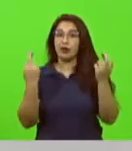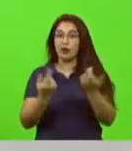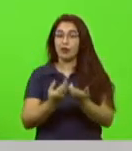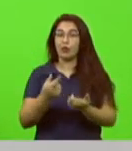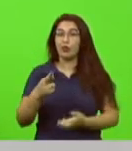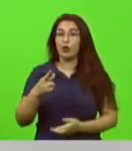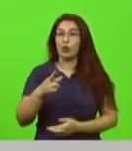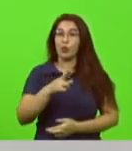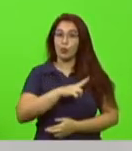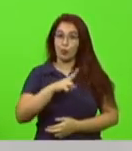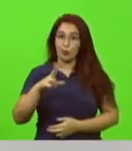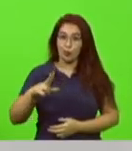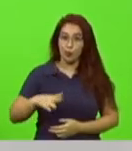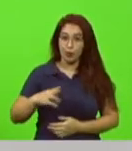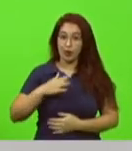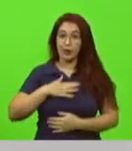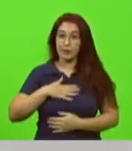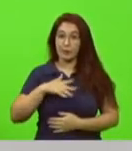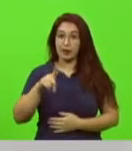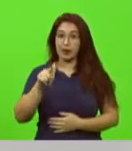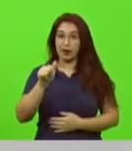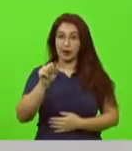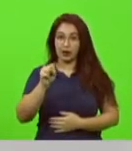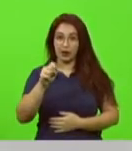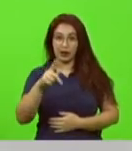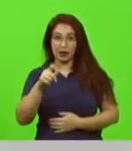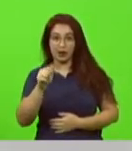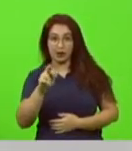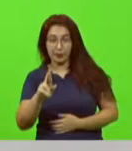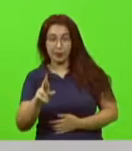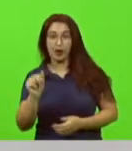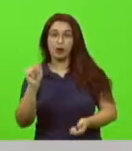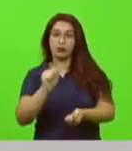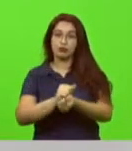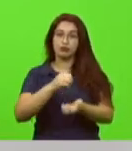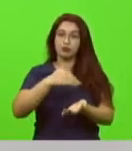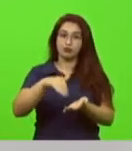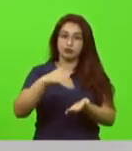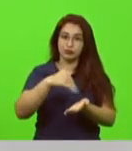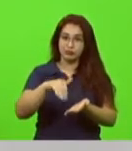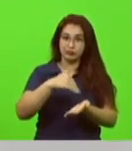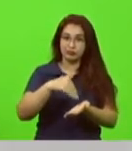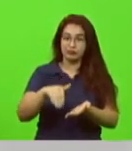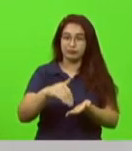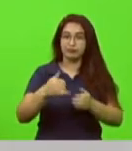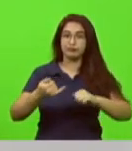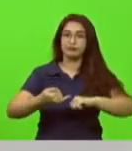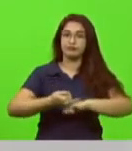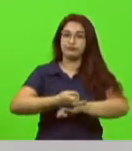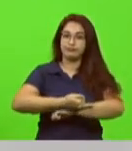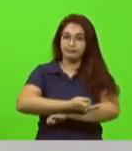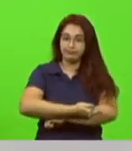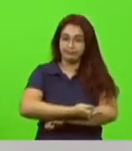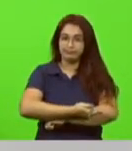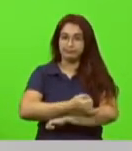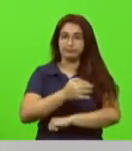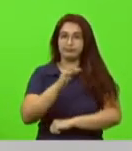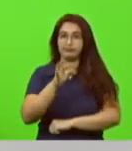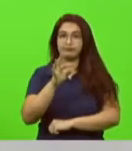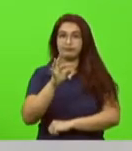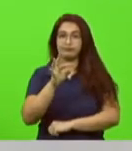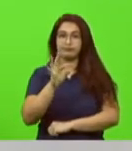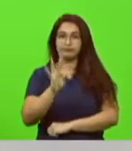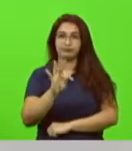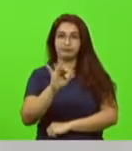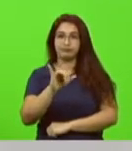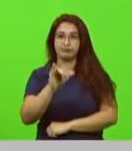terra, com o secretário de Infraestrutura, Tiago, né,